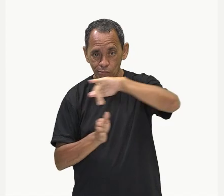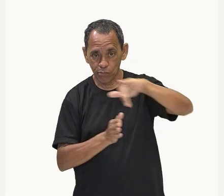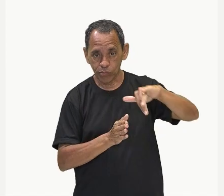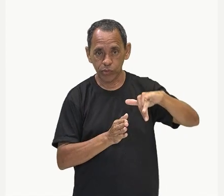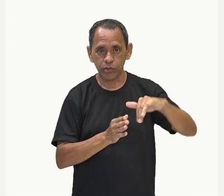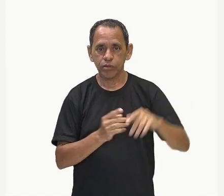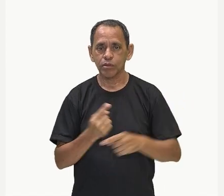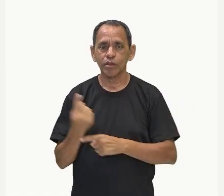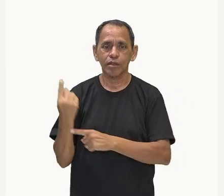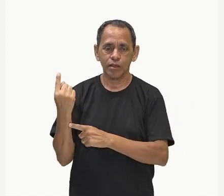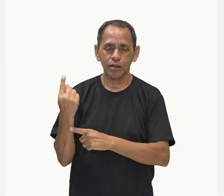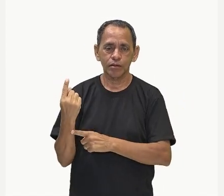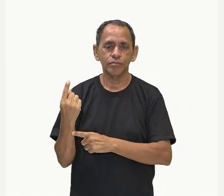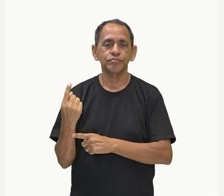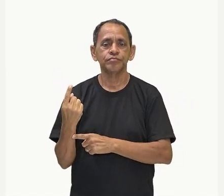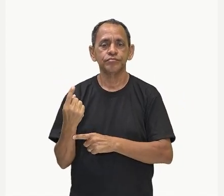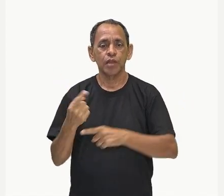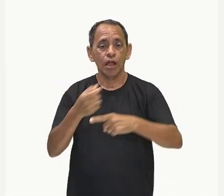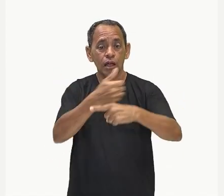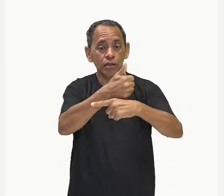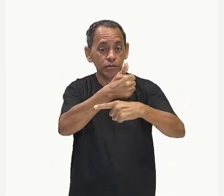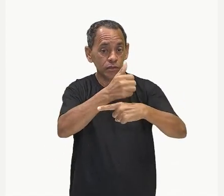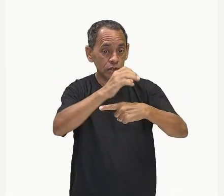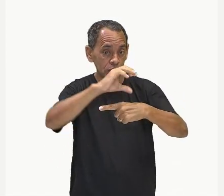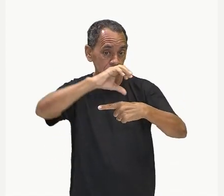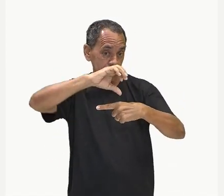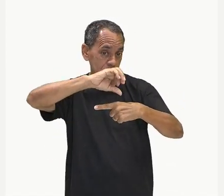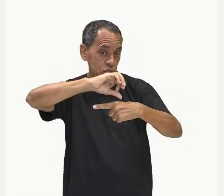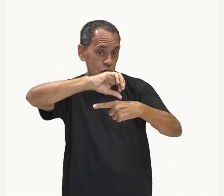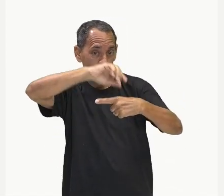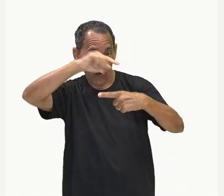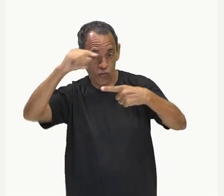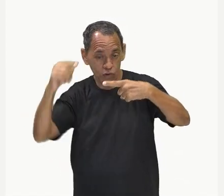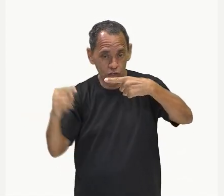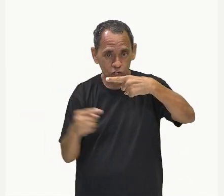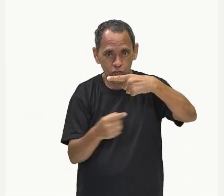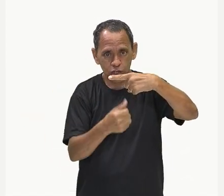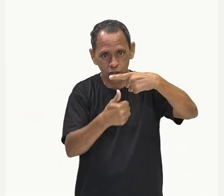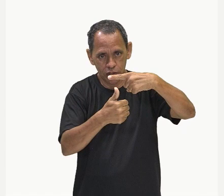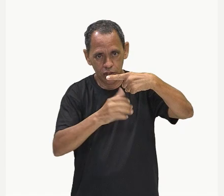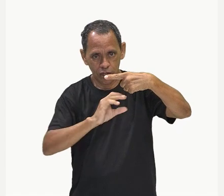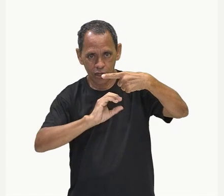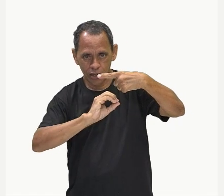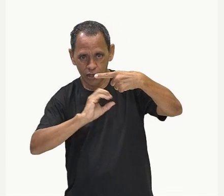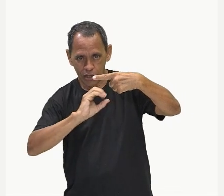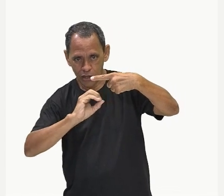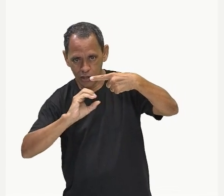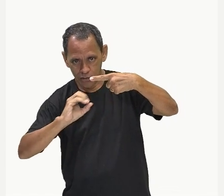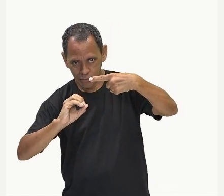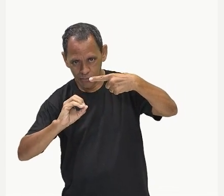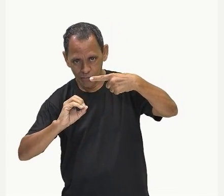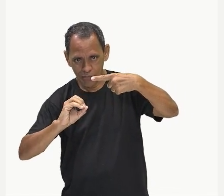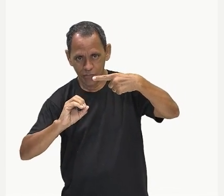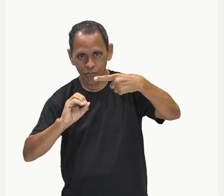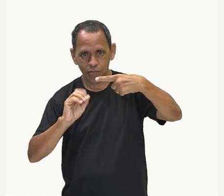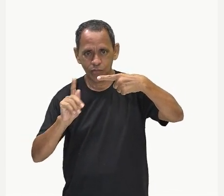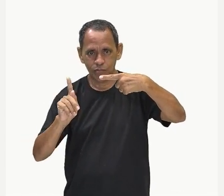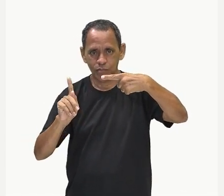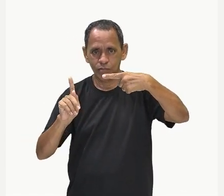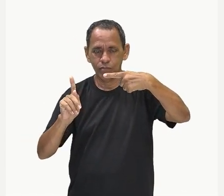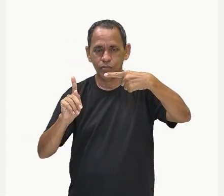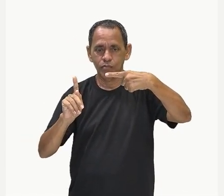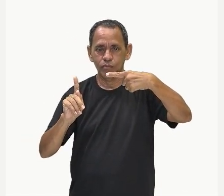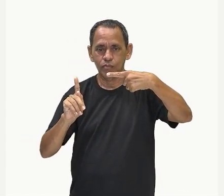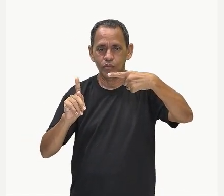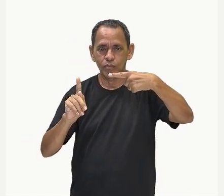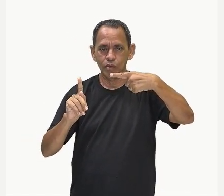fração, olha. E agora eu tenho o número 1000 embaixo, certo? Olhando o